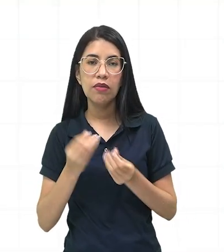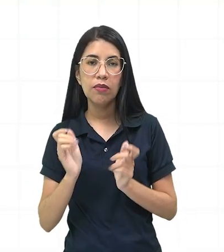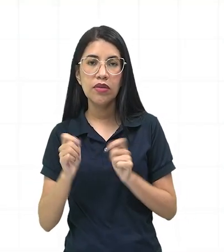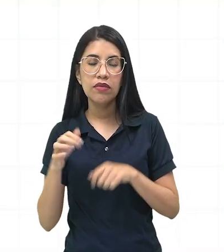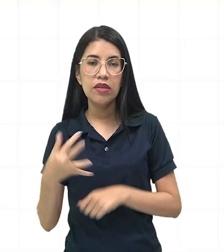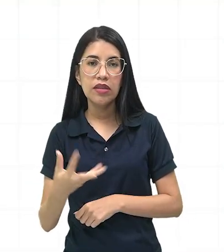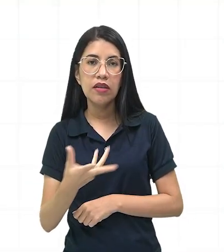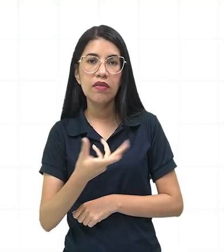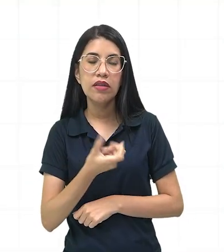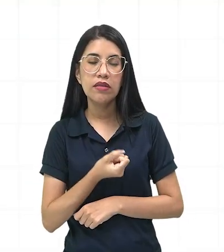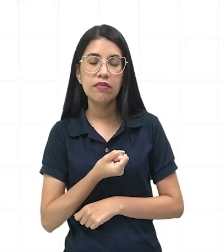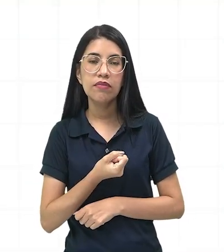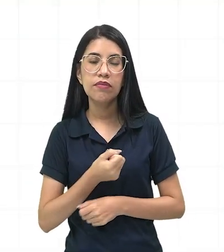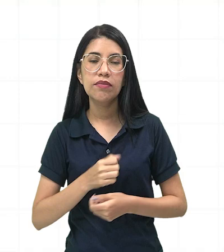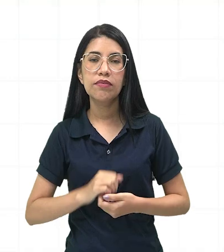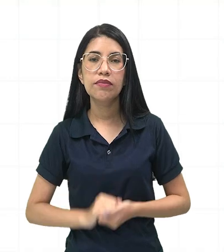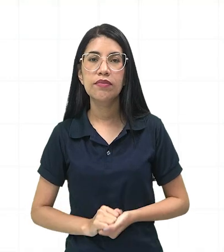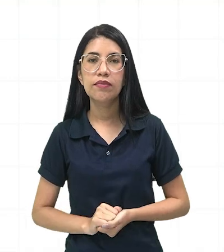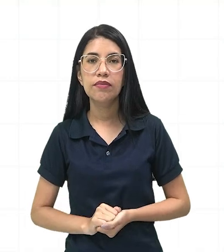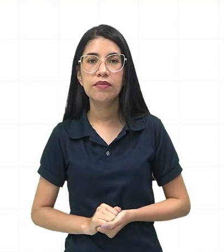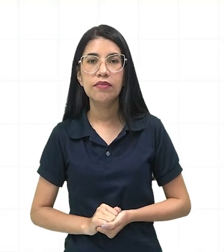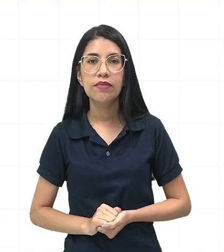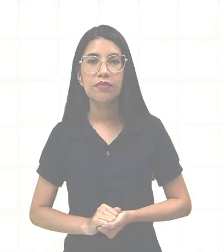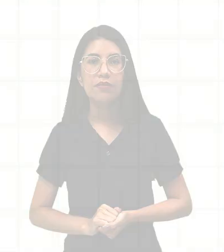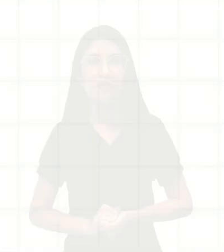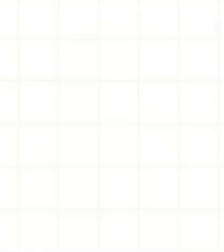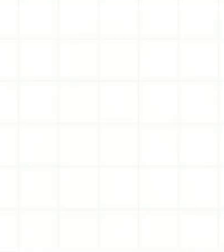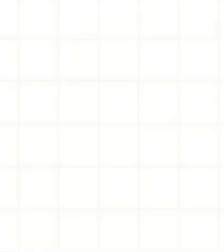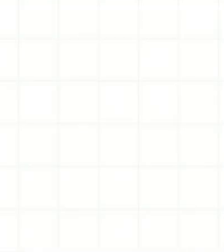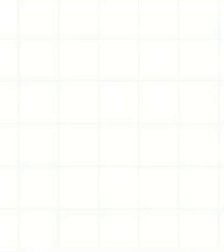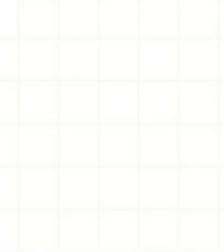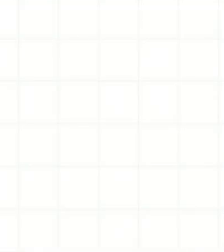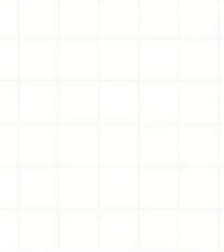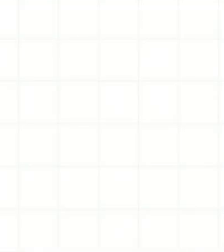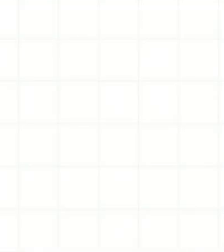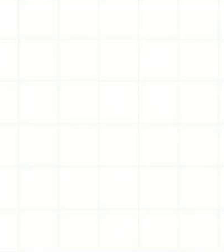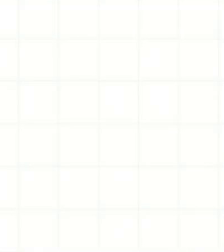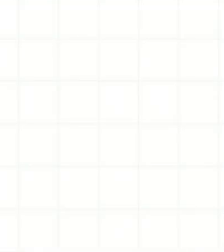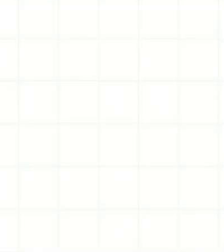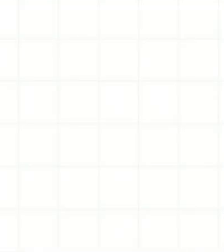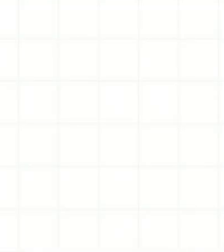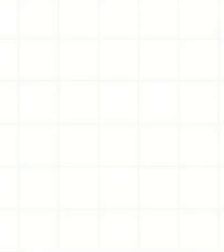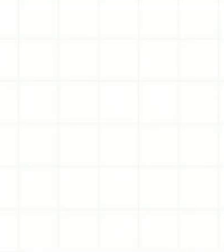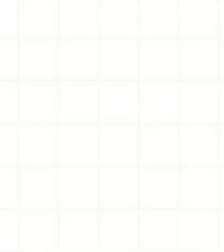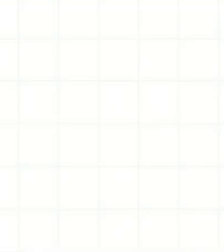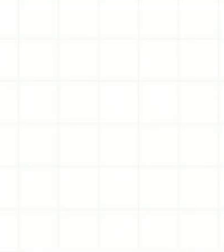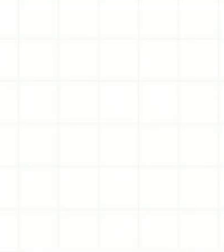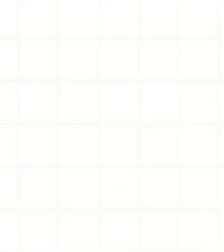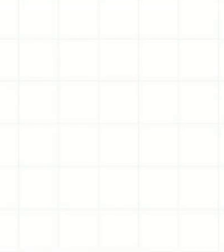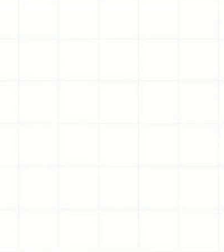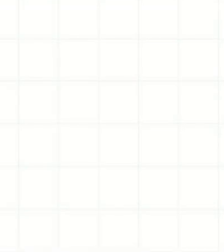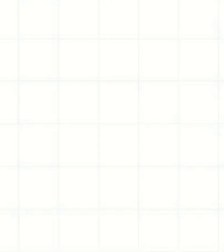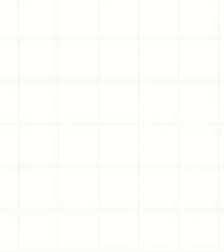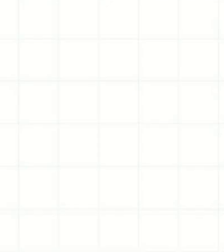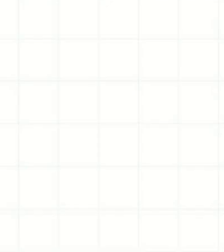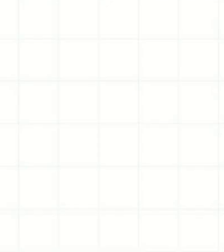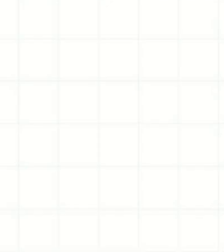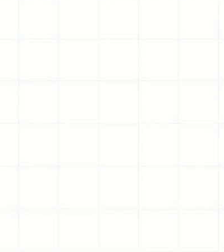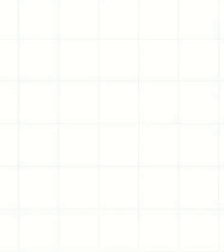salvo? Desculpa. E aí também tem a questão da dimensão da soteriologia. quando pensamos em